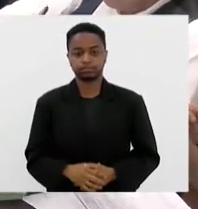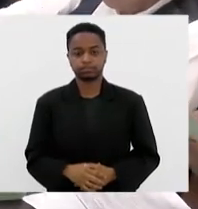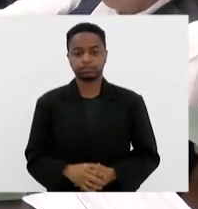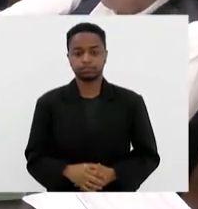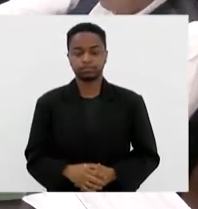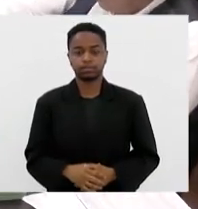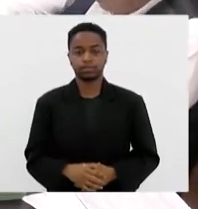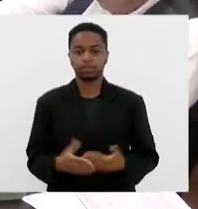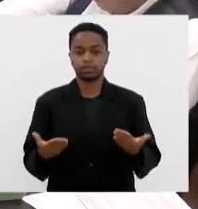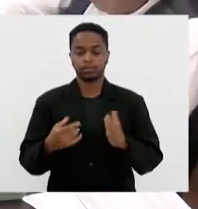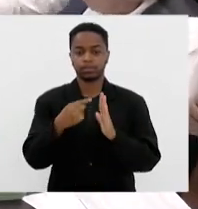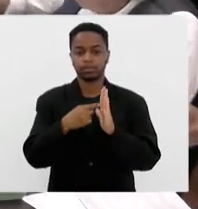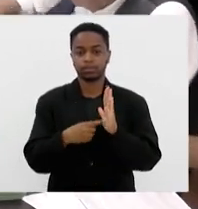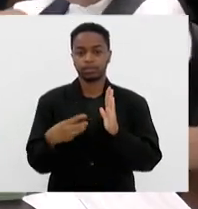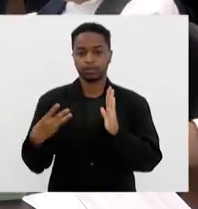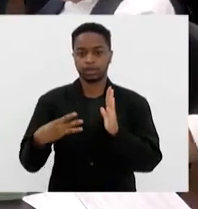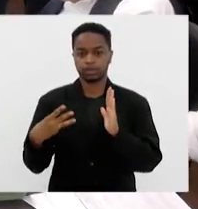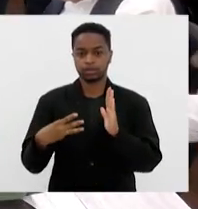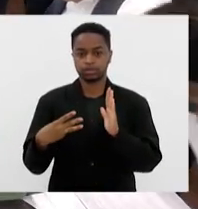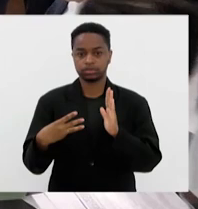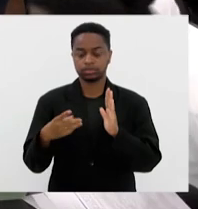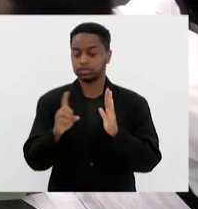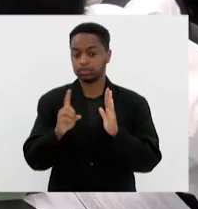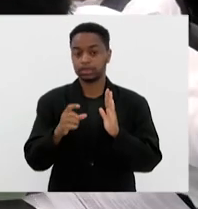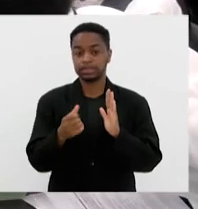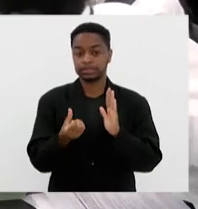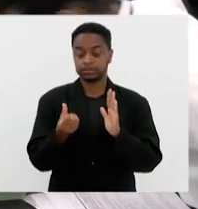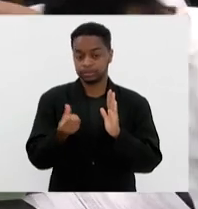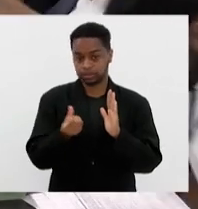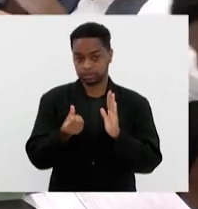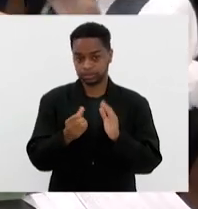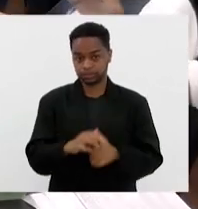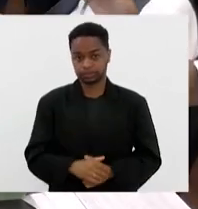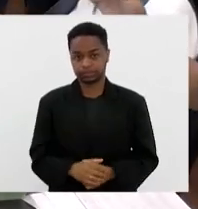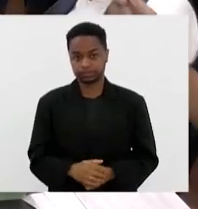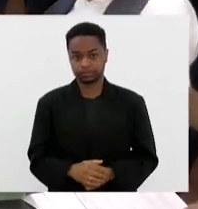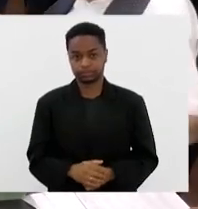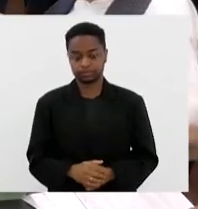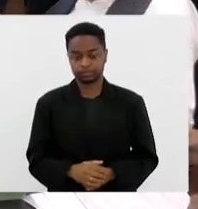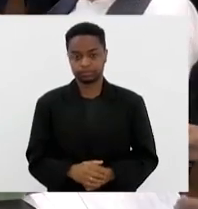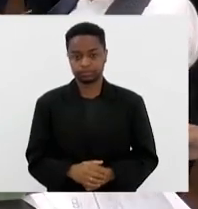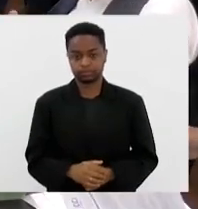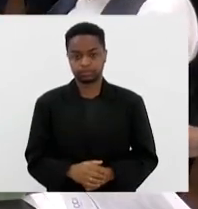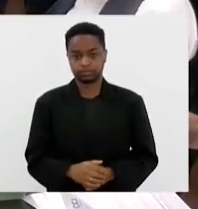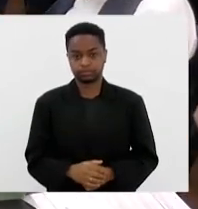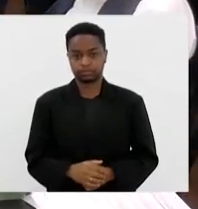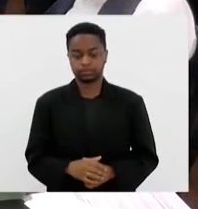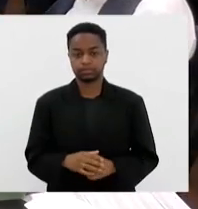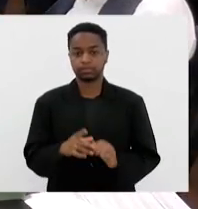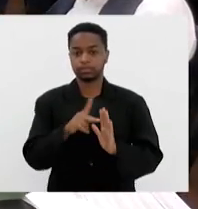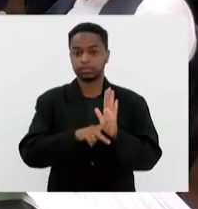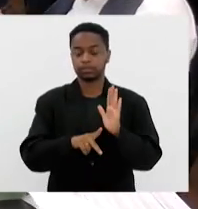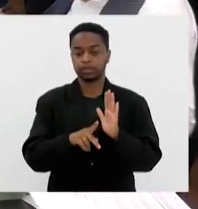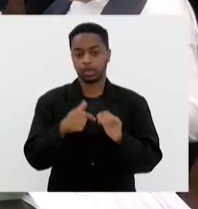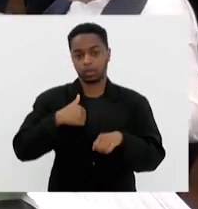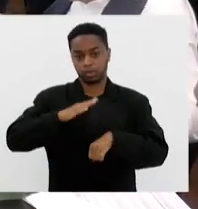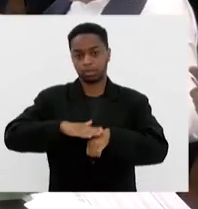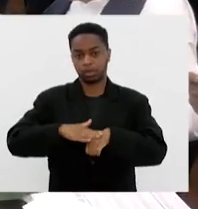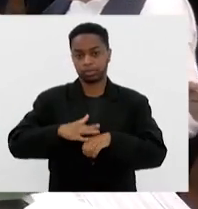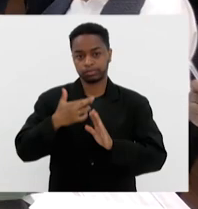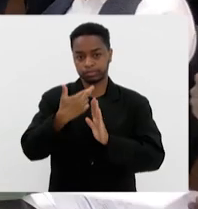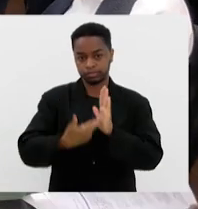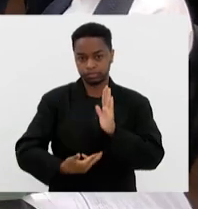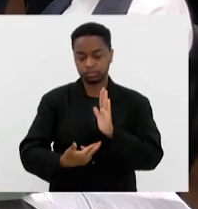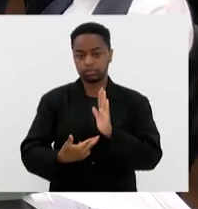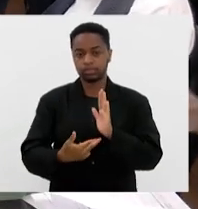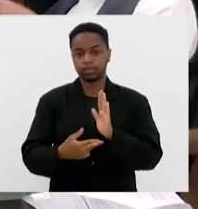Passo, então, ao item 3 da pauta, ao item 6 da pauta, que são projetos de minha relatoria,